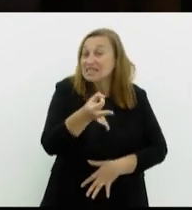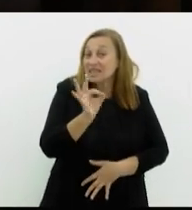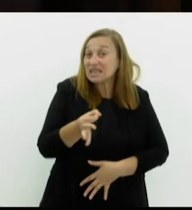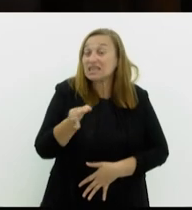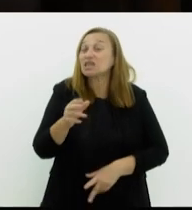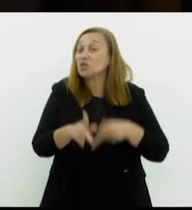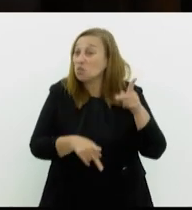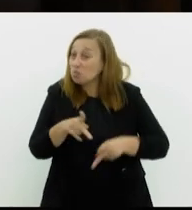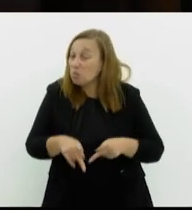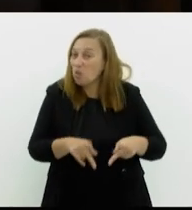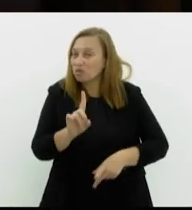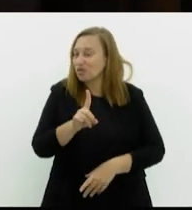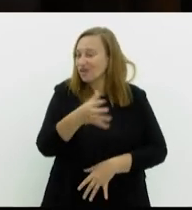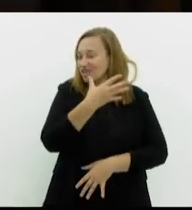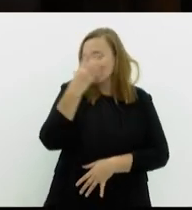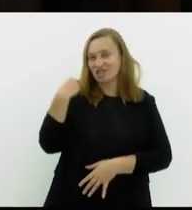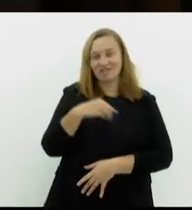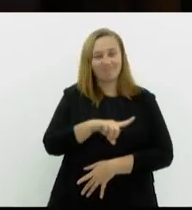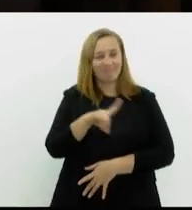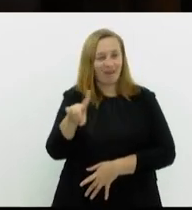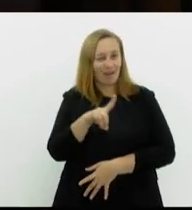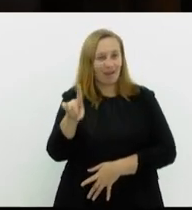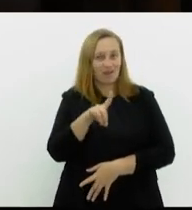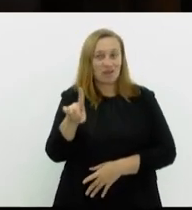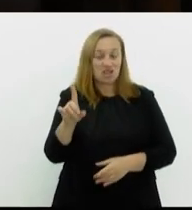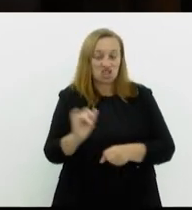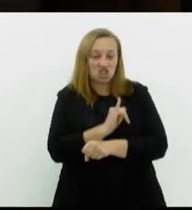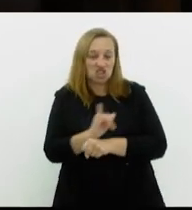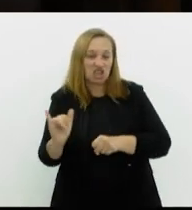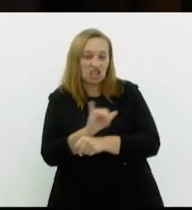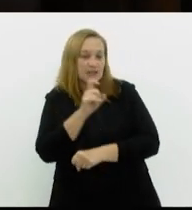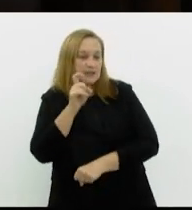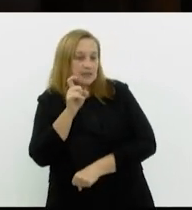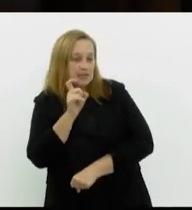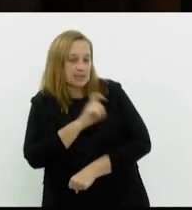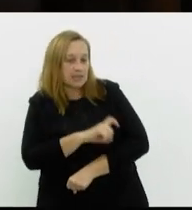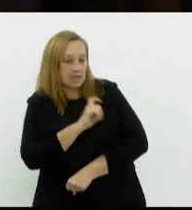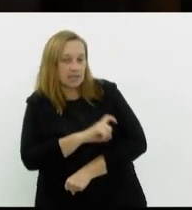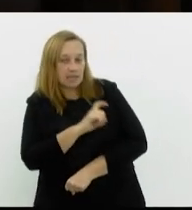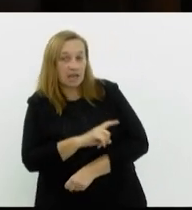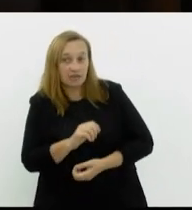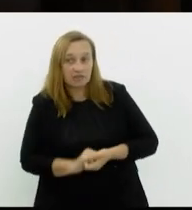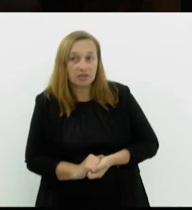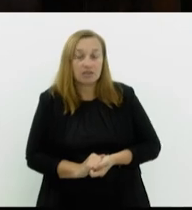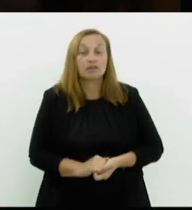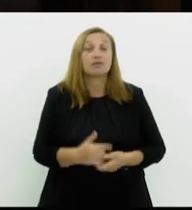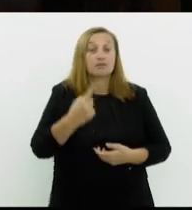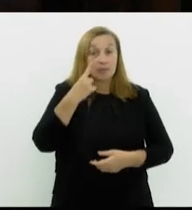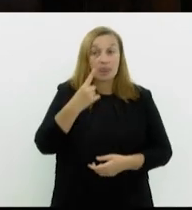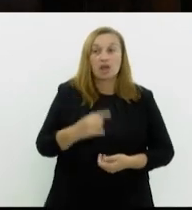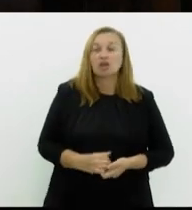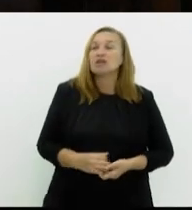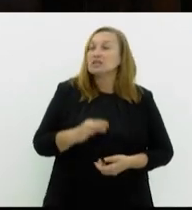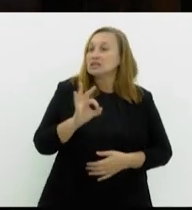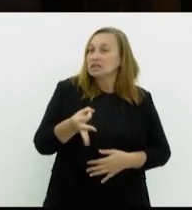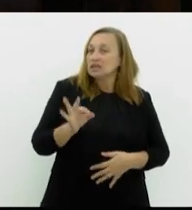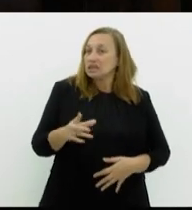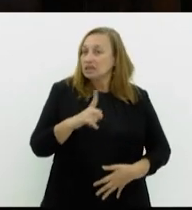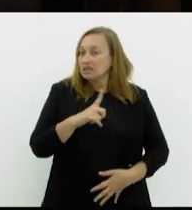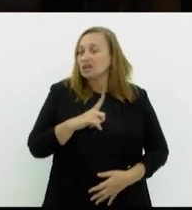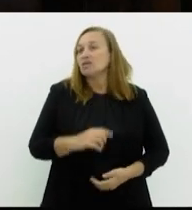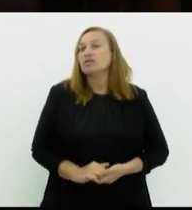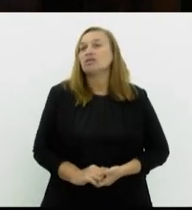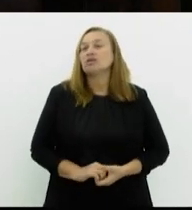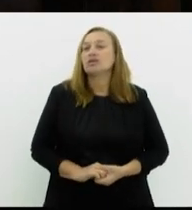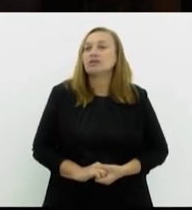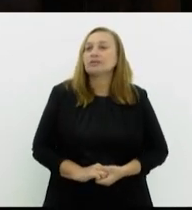população não vai deixar se enganar por uma estratégia covarde e desumana. Olha, eu tenho certeza